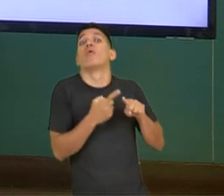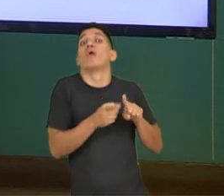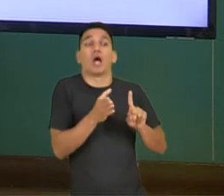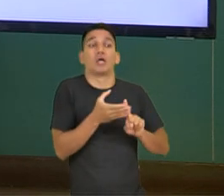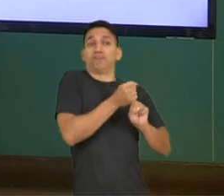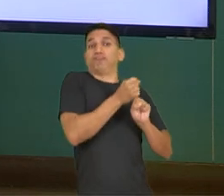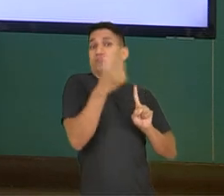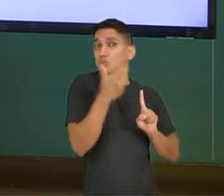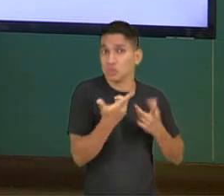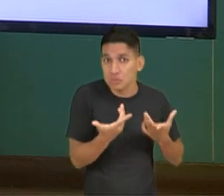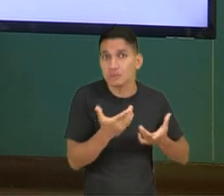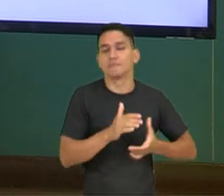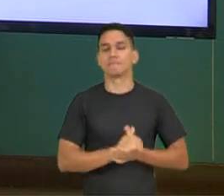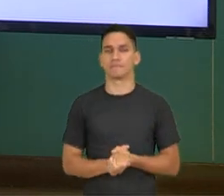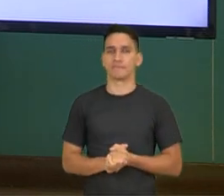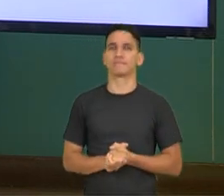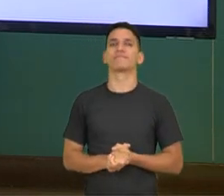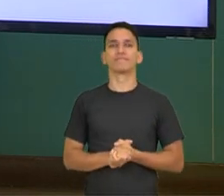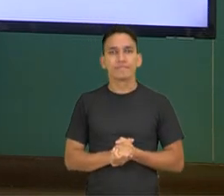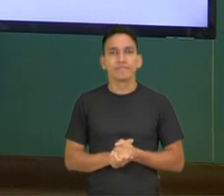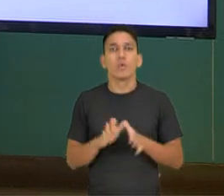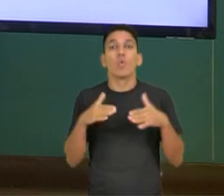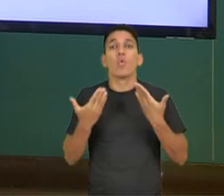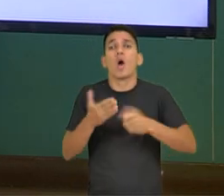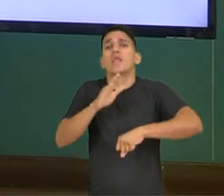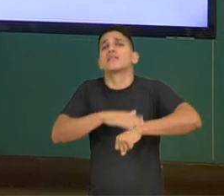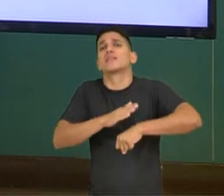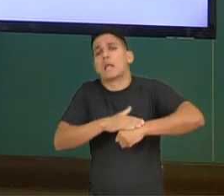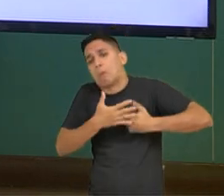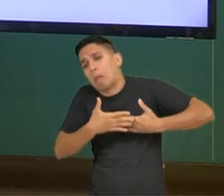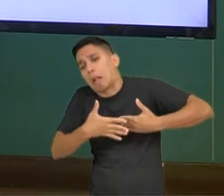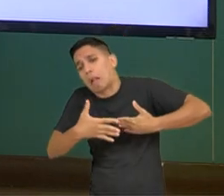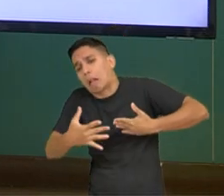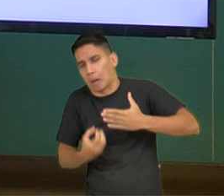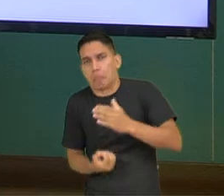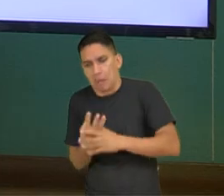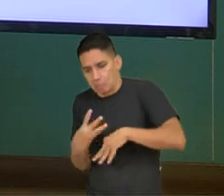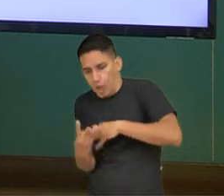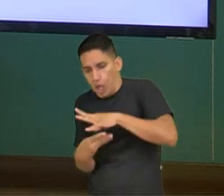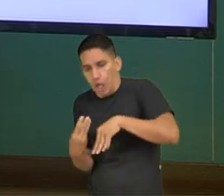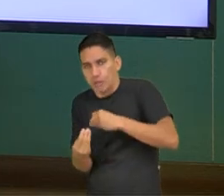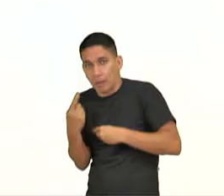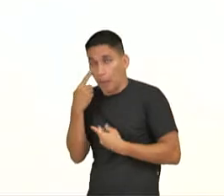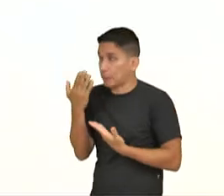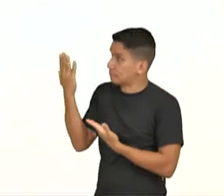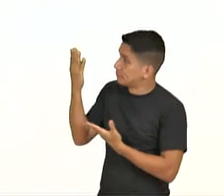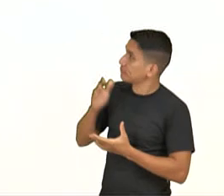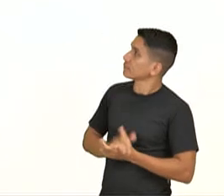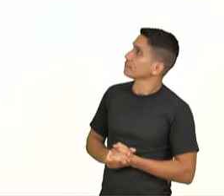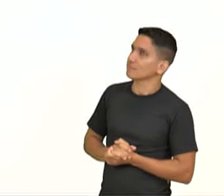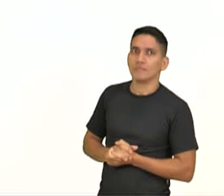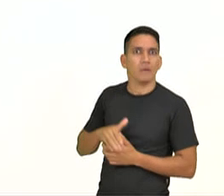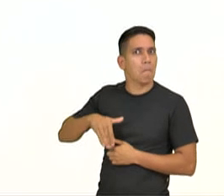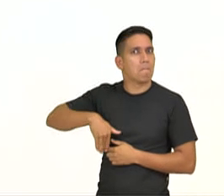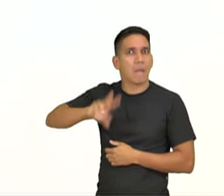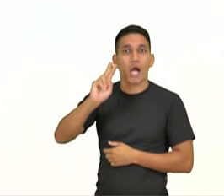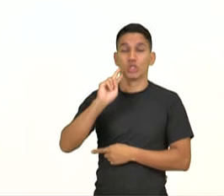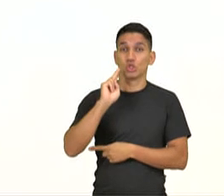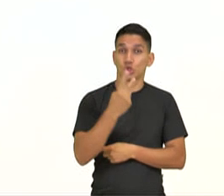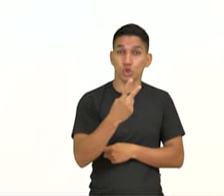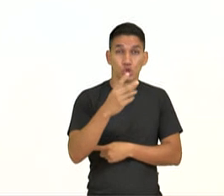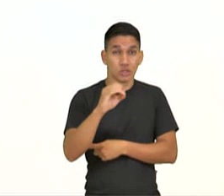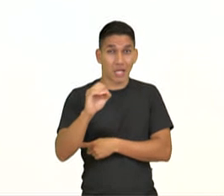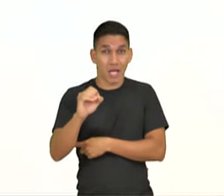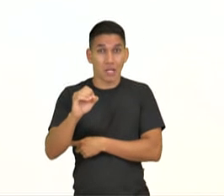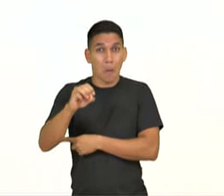dominamos completamente. Bom, qual é o tempo estimado para a formação desse petróleo? Está aqui na tela. Mais de 200